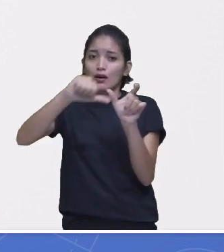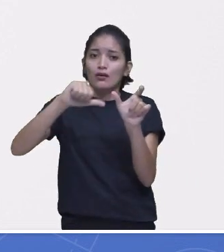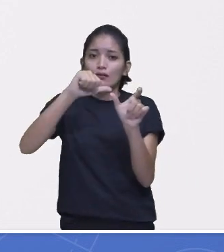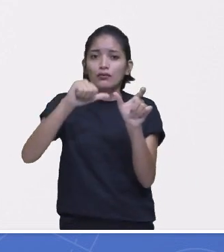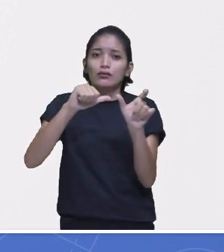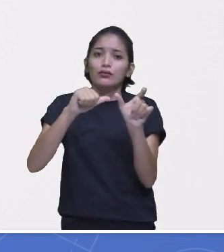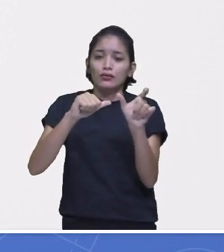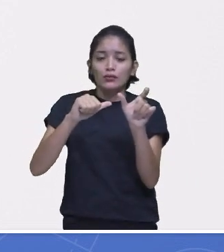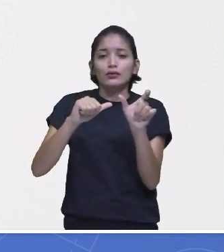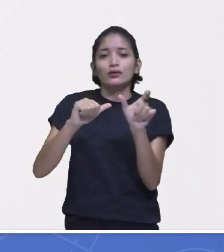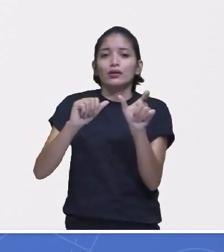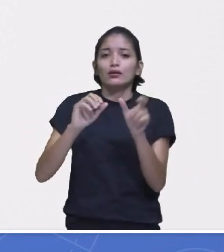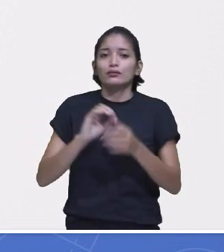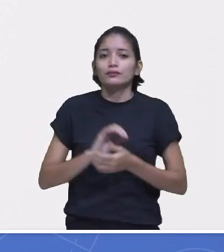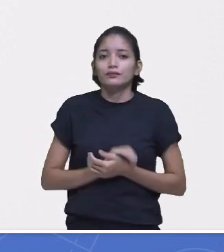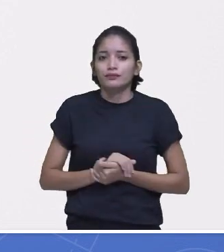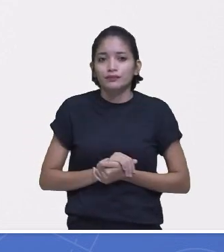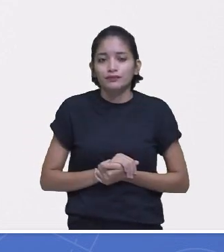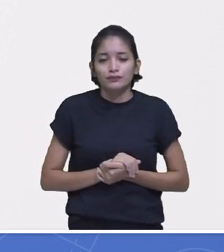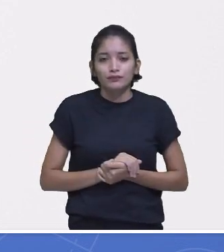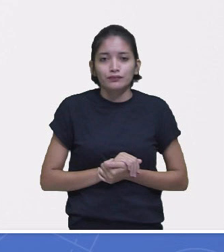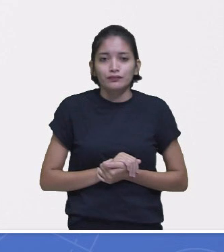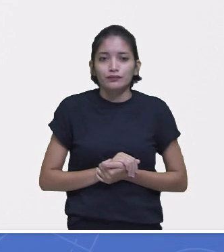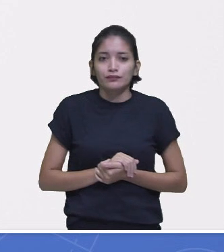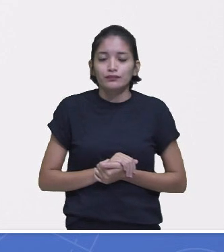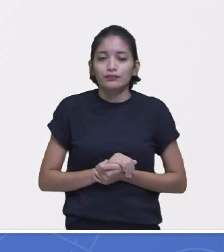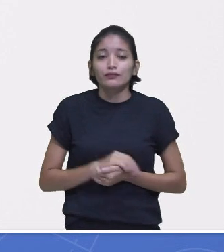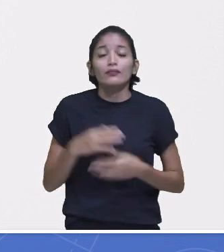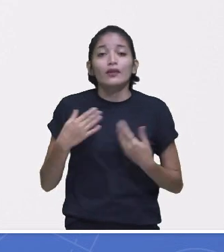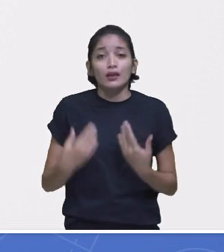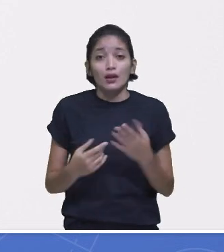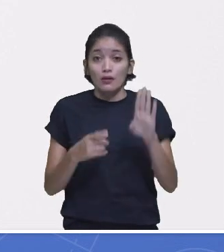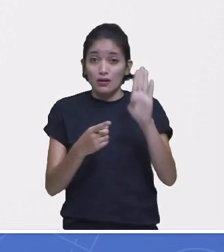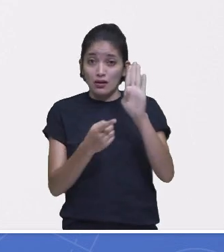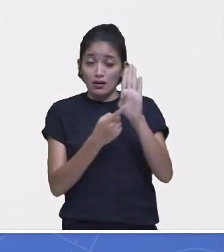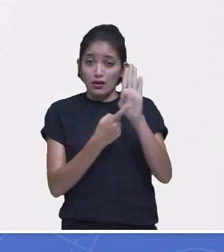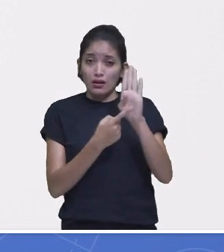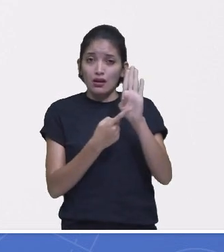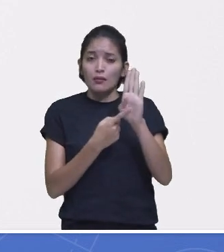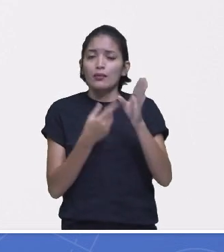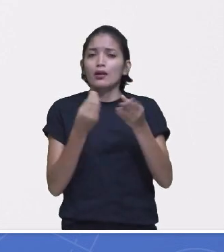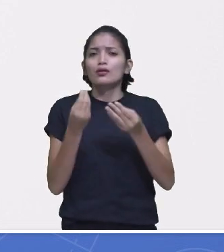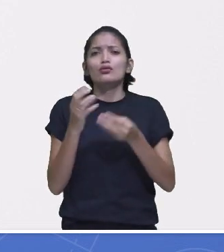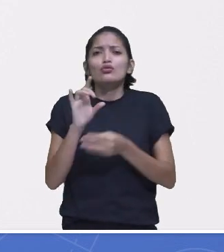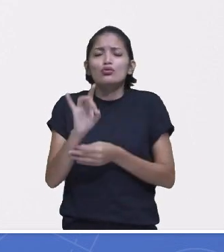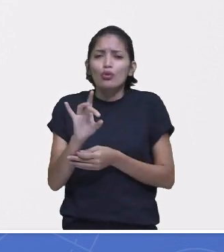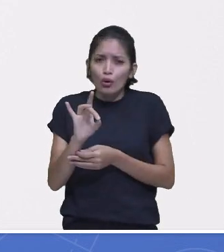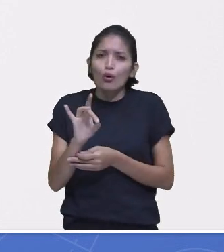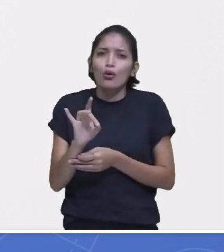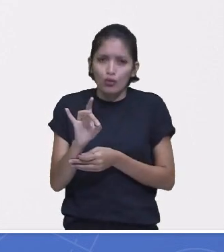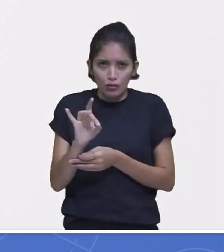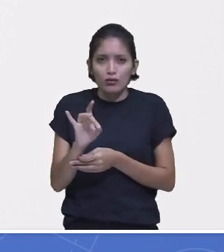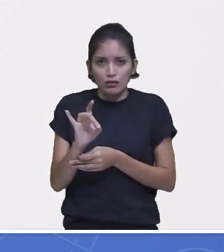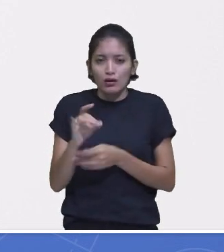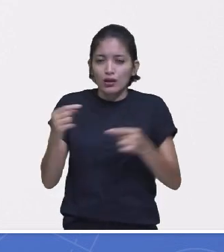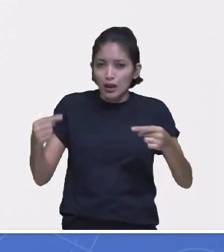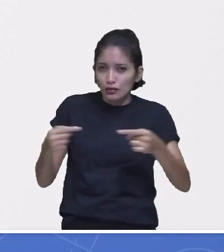G e depois D e C, ok? Na alternativa D, como é que ficou? Só ela satisfaz ao